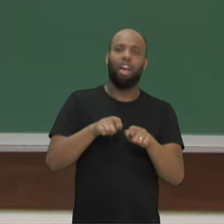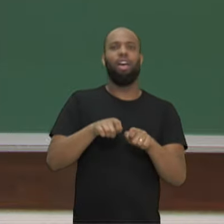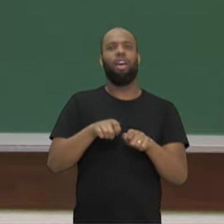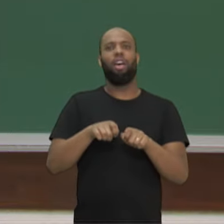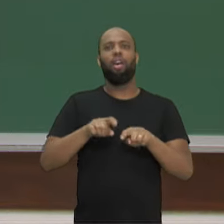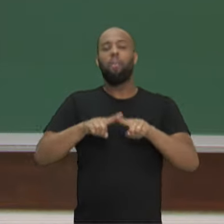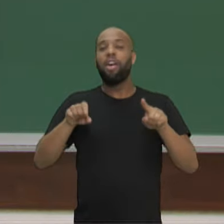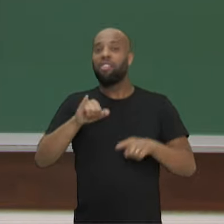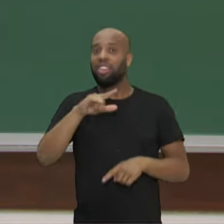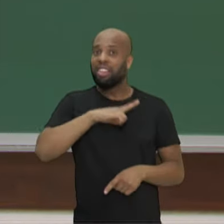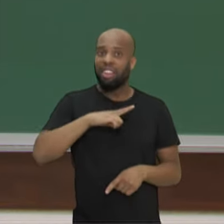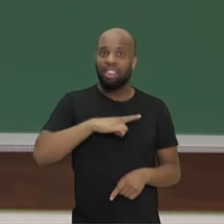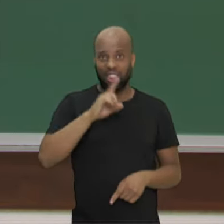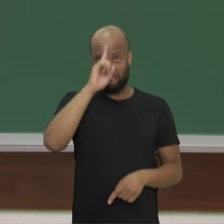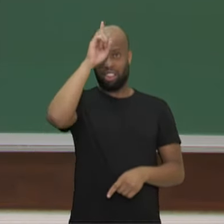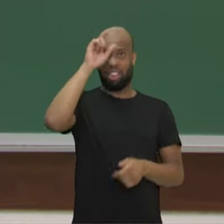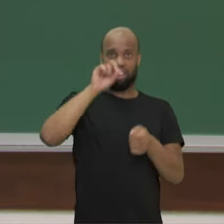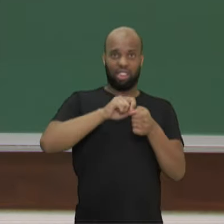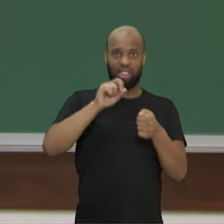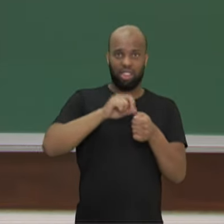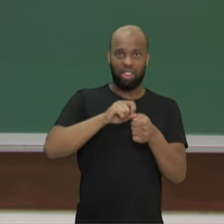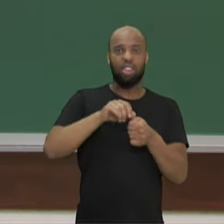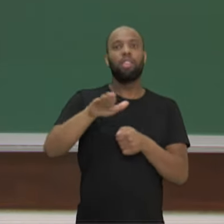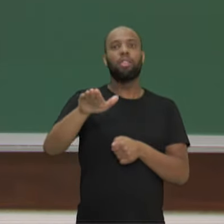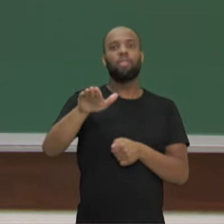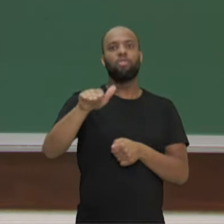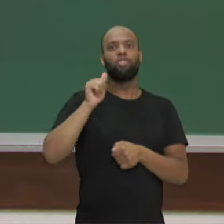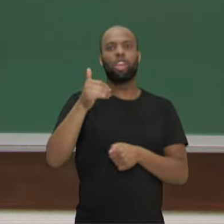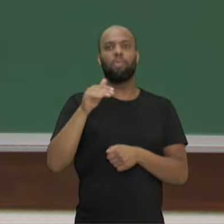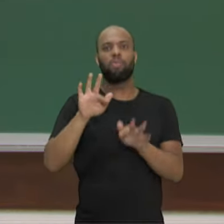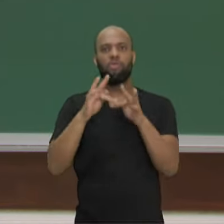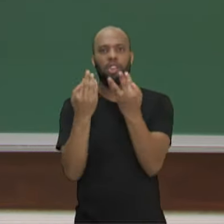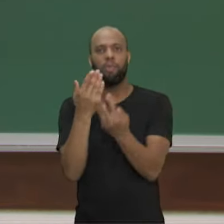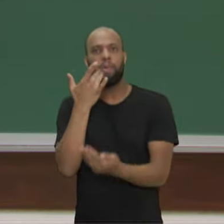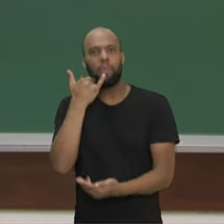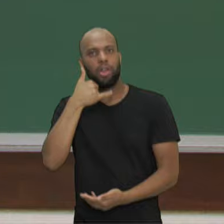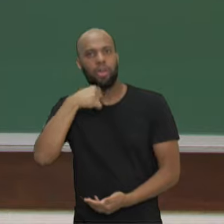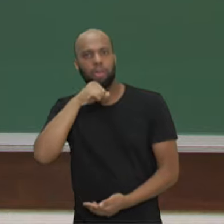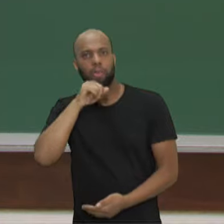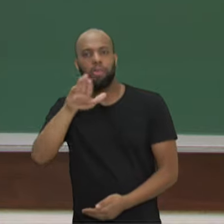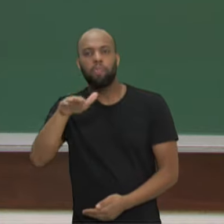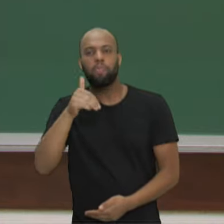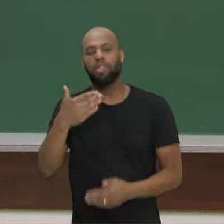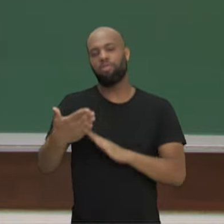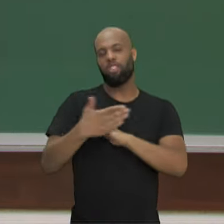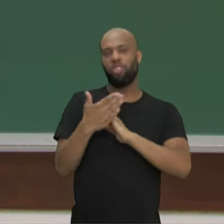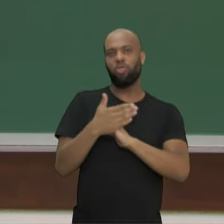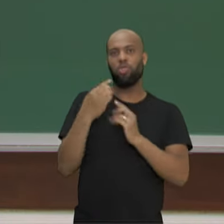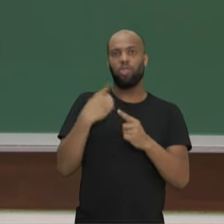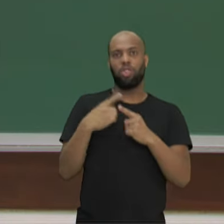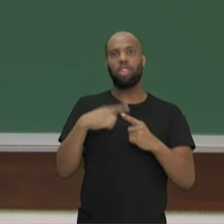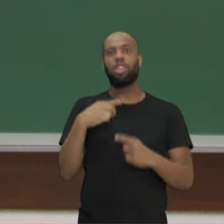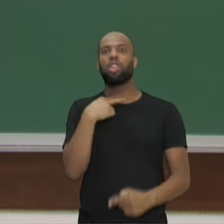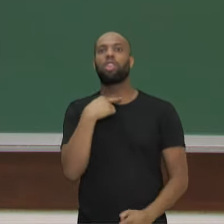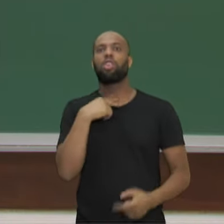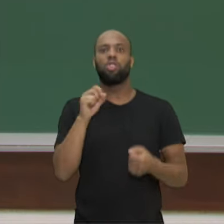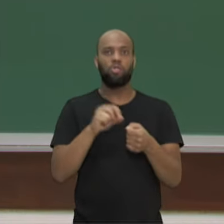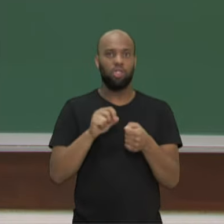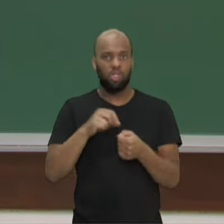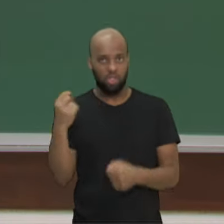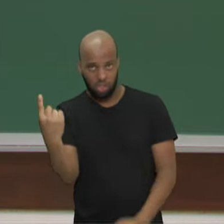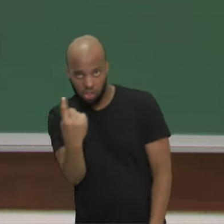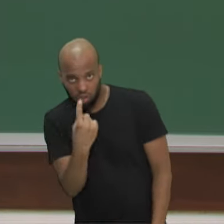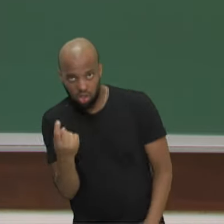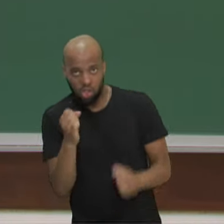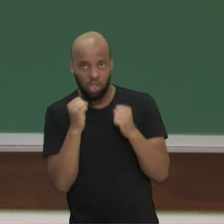vocês tiverem a ideia de fazer, peça auxílio aos pais de vocês, não é mesmo? Porque não podem fazer sozinhos,